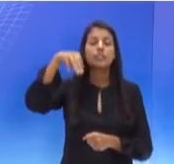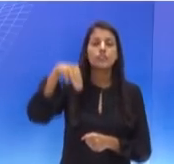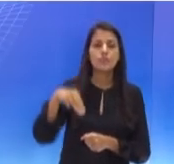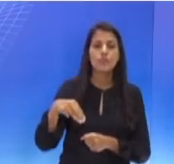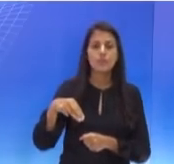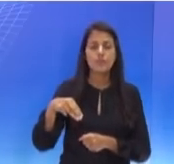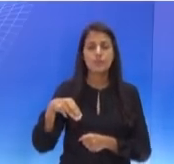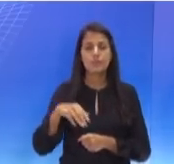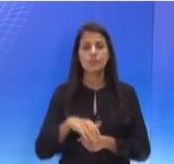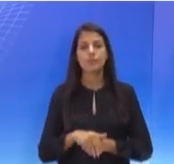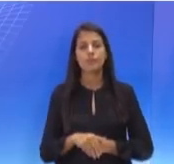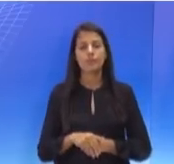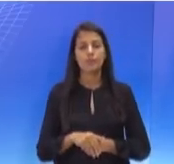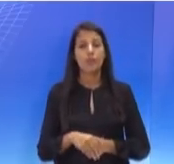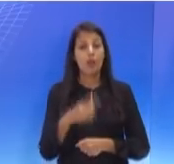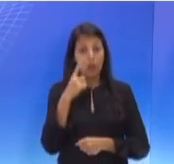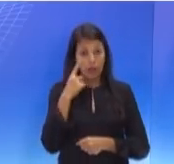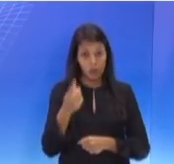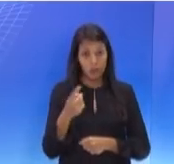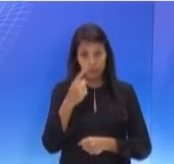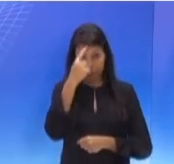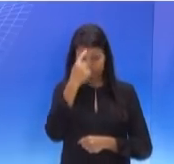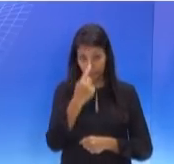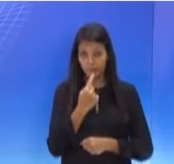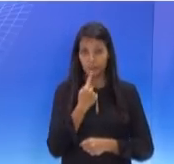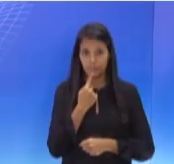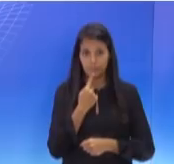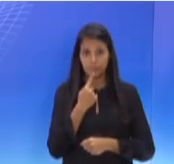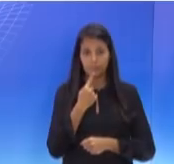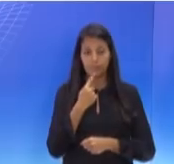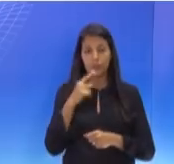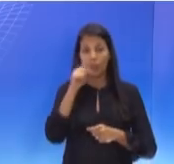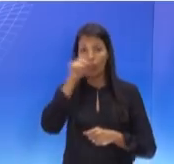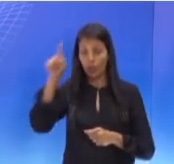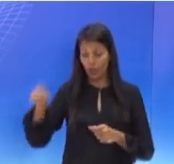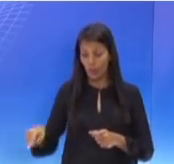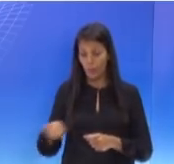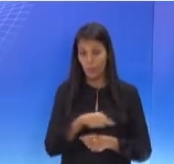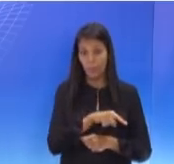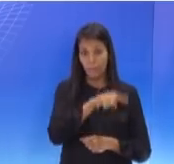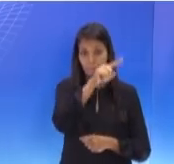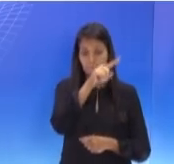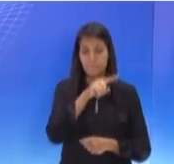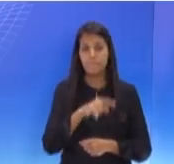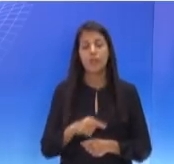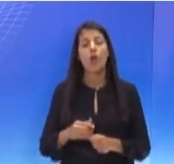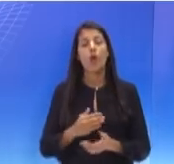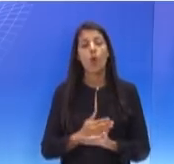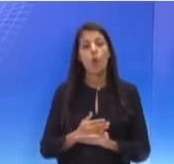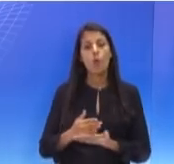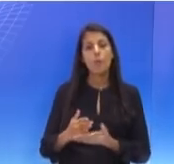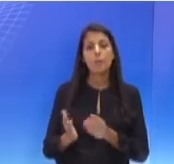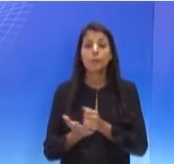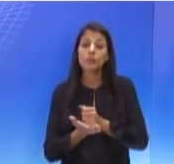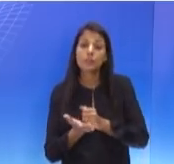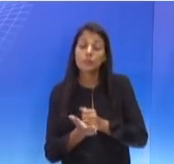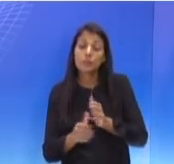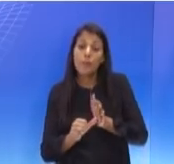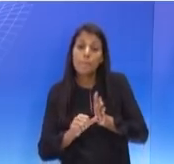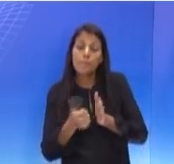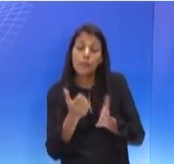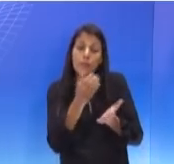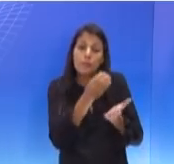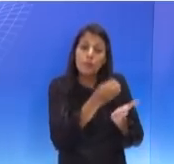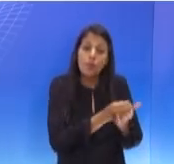diâmetro. Observem na figura esse retângulo. Ele começa exatamente na base da primeira taça e tem que